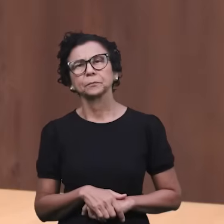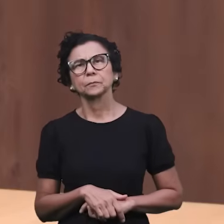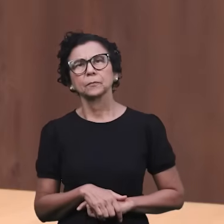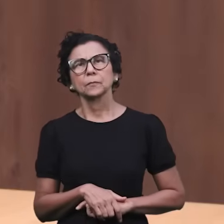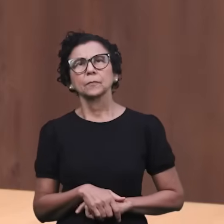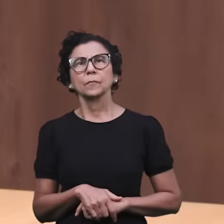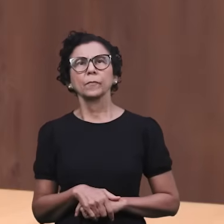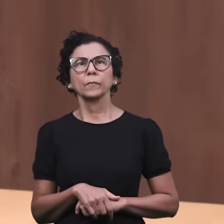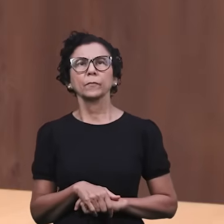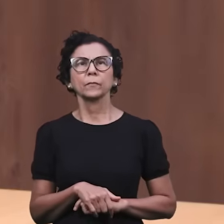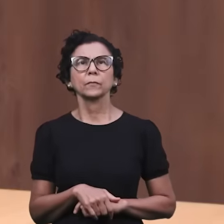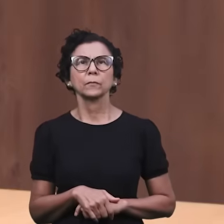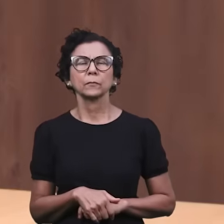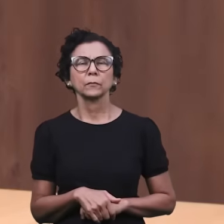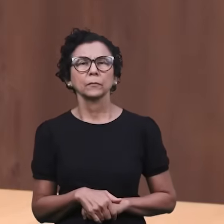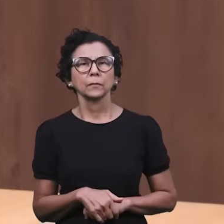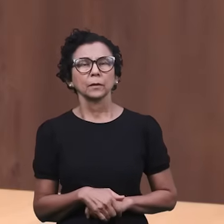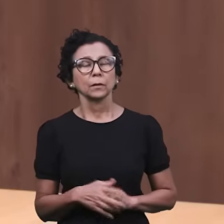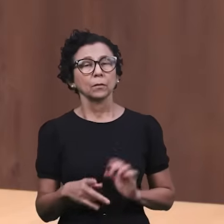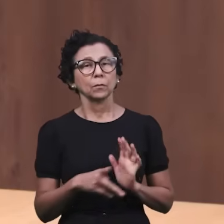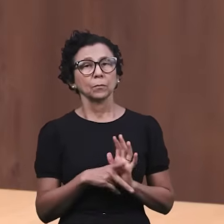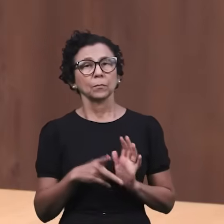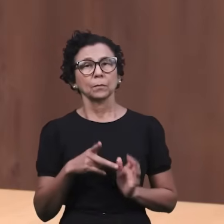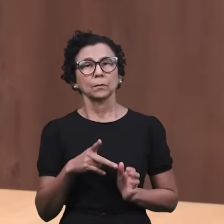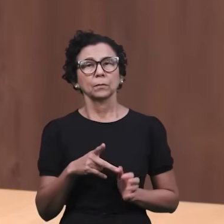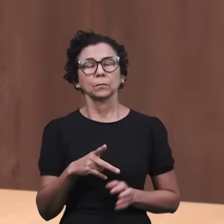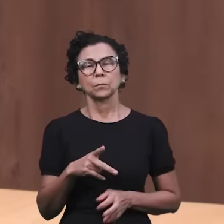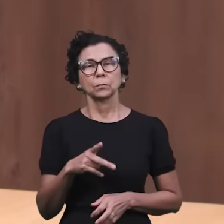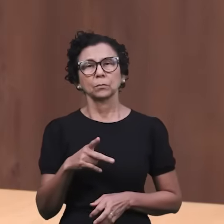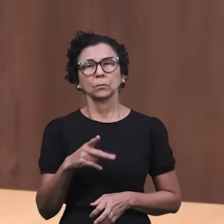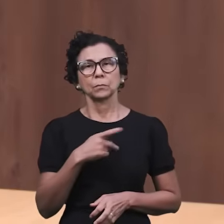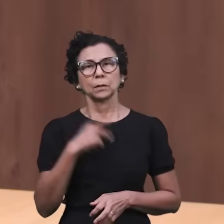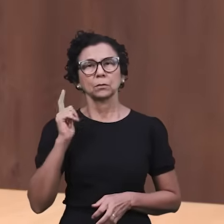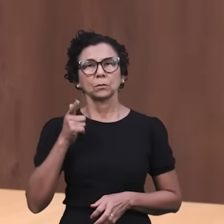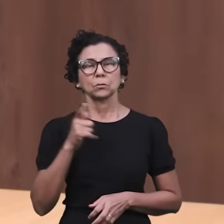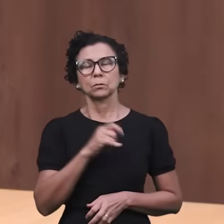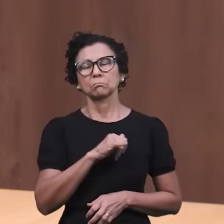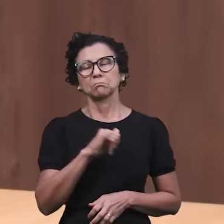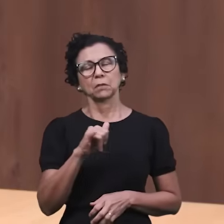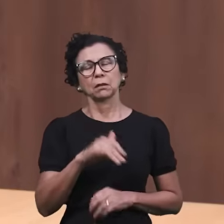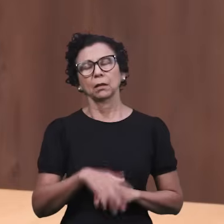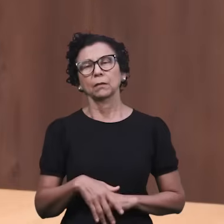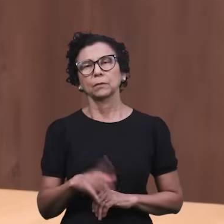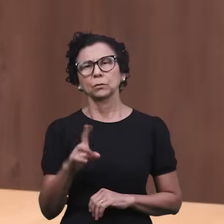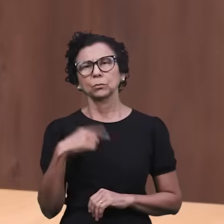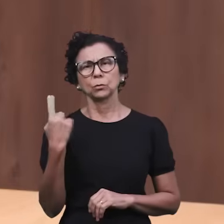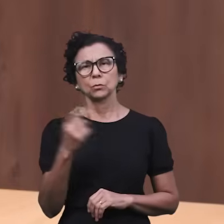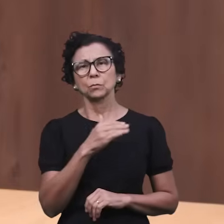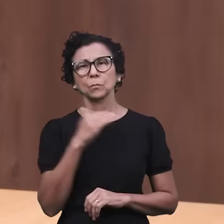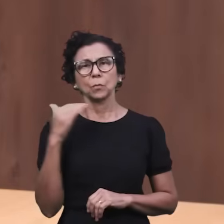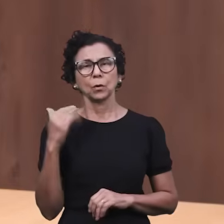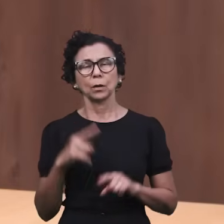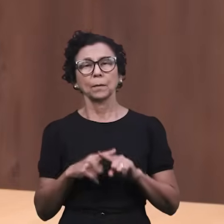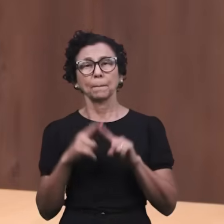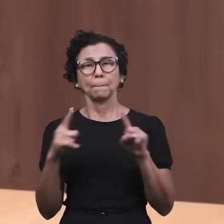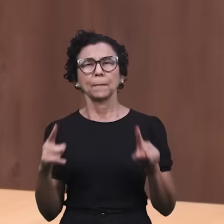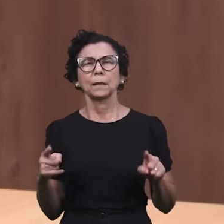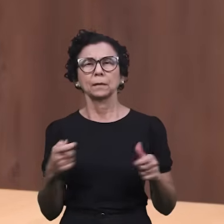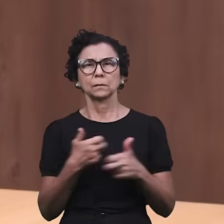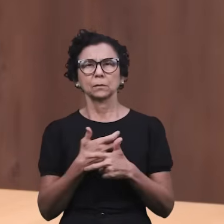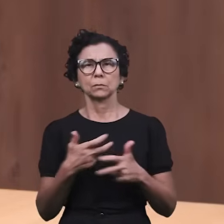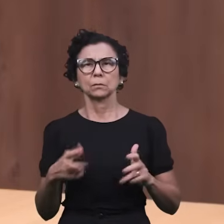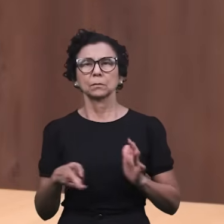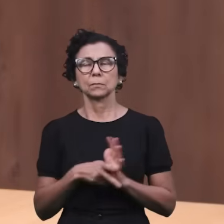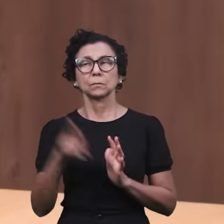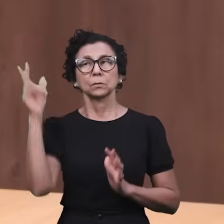aquilo que o próprio pastor falava, o pastor Jesus falava, né? Todos passam, né? Mas aquilo que é do Espírito Santo, a